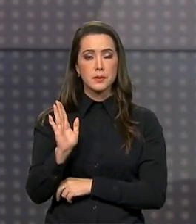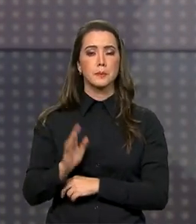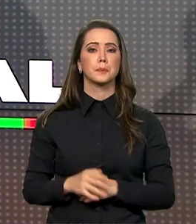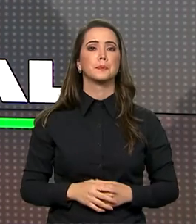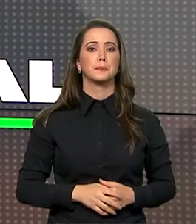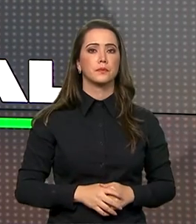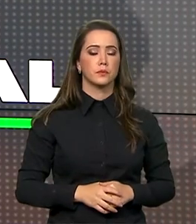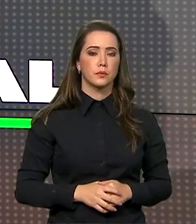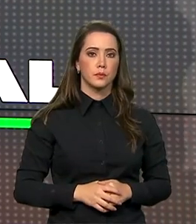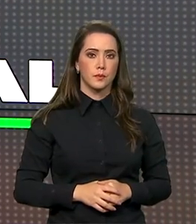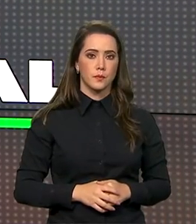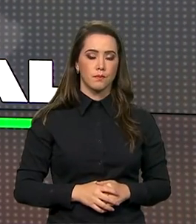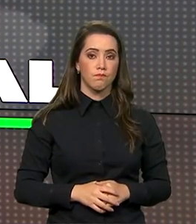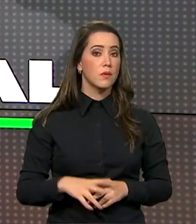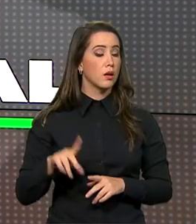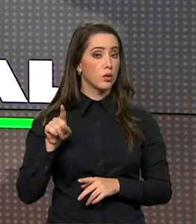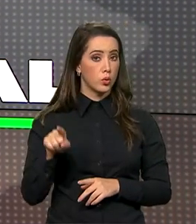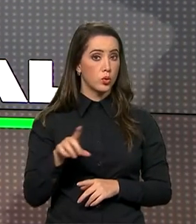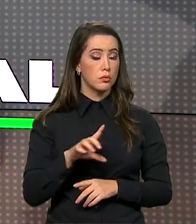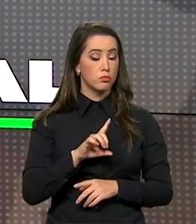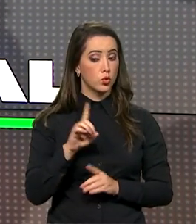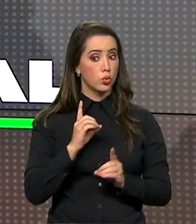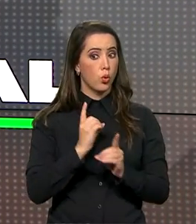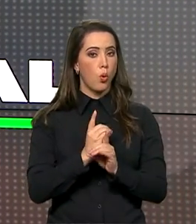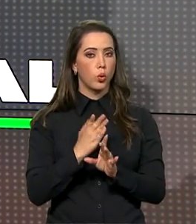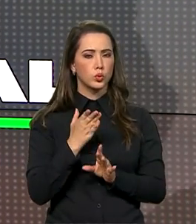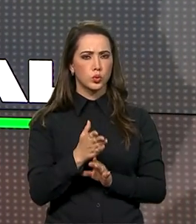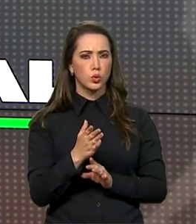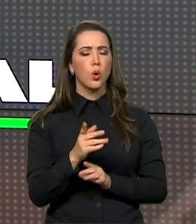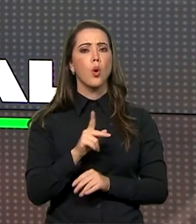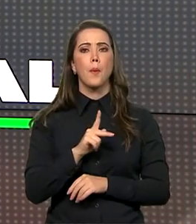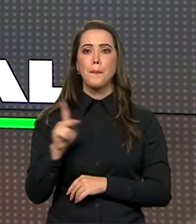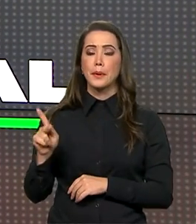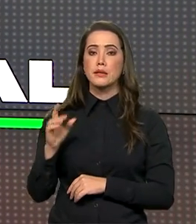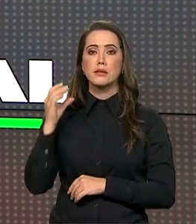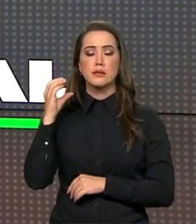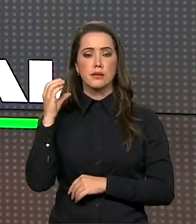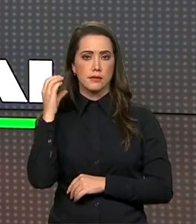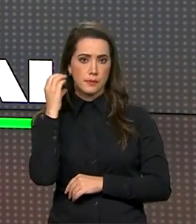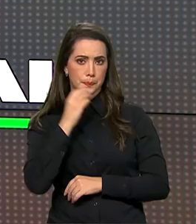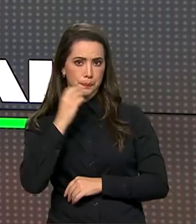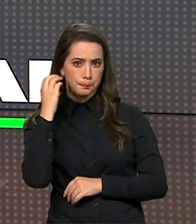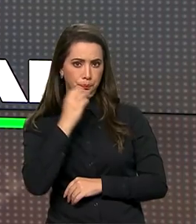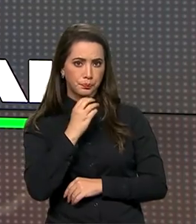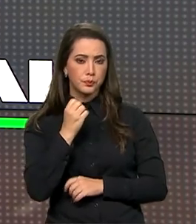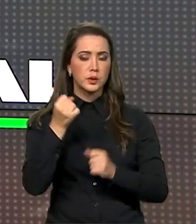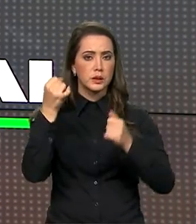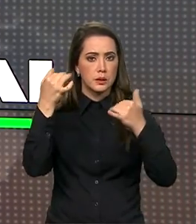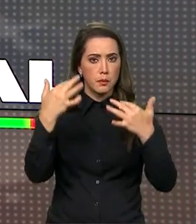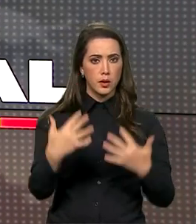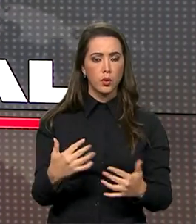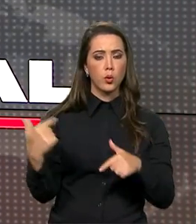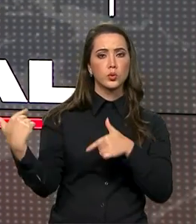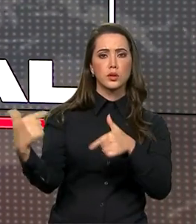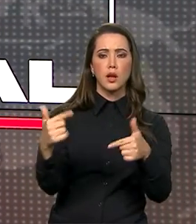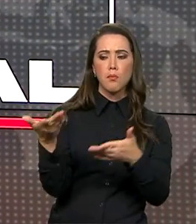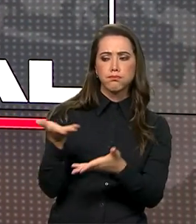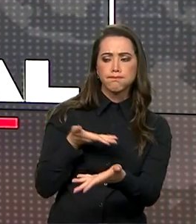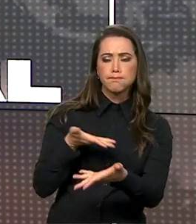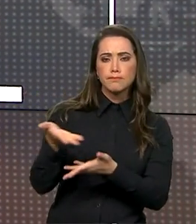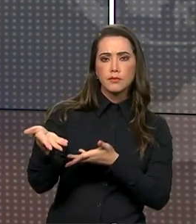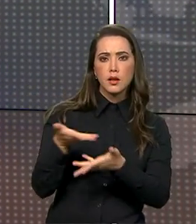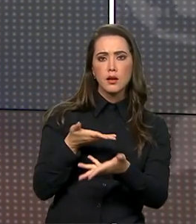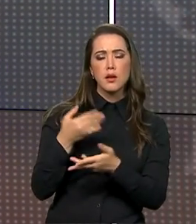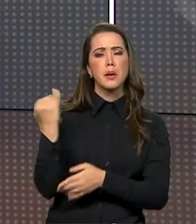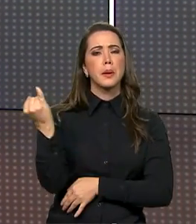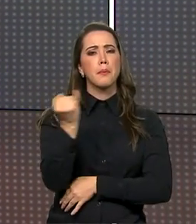país. Durante o encontro, o presidente dos Emirados Árabes Unidos destacou a forte relação e a